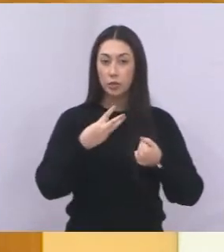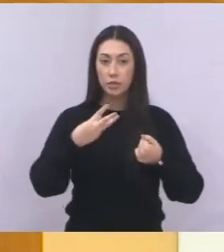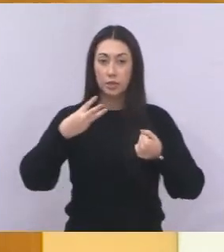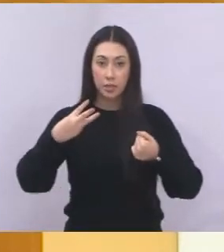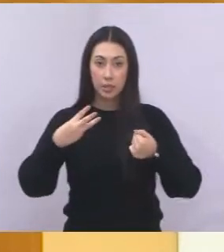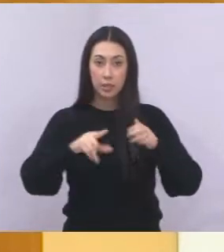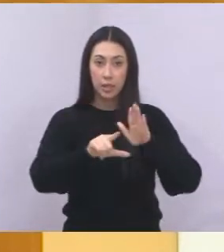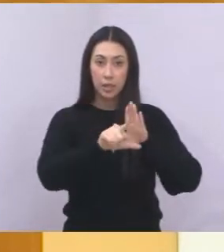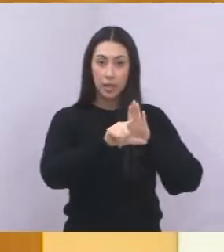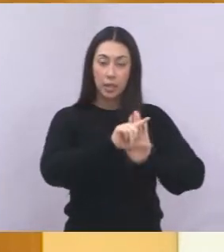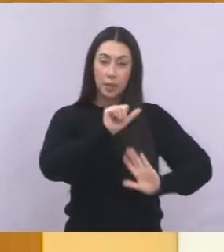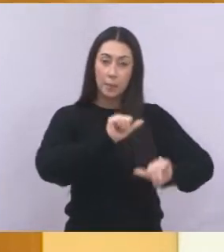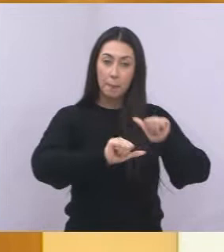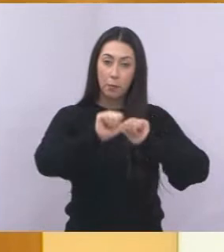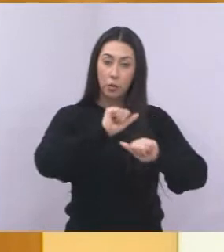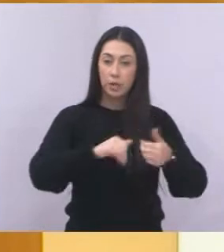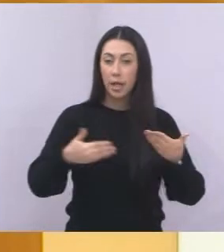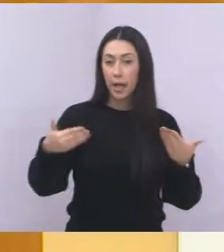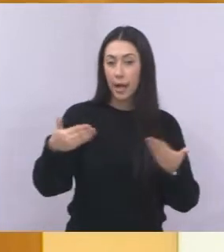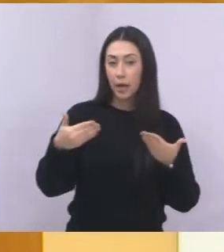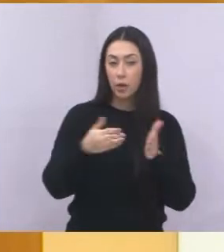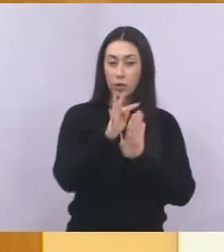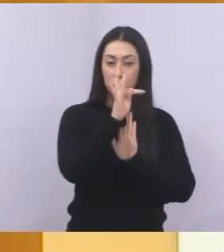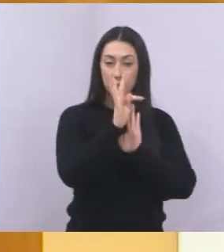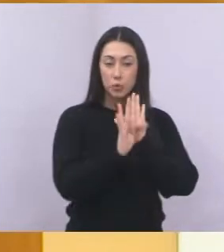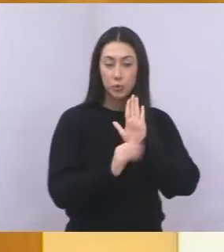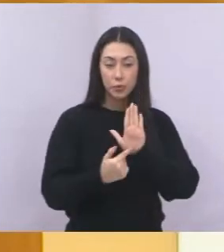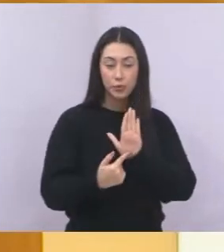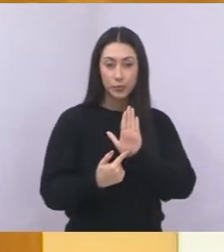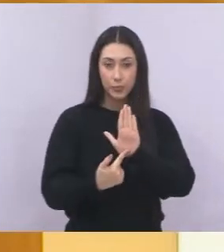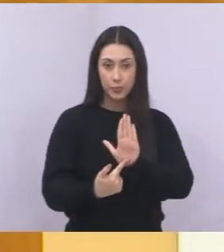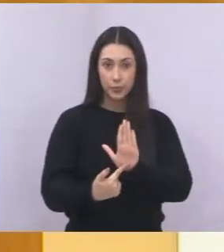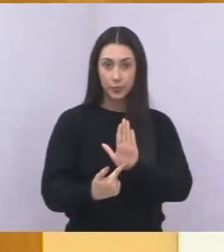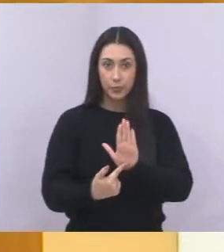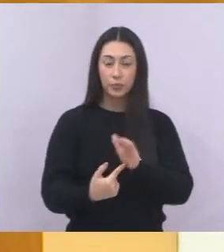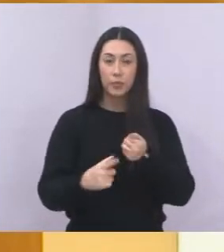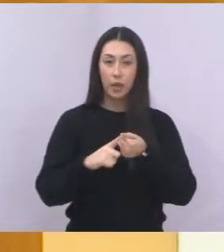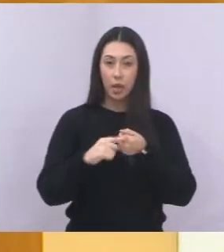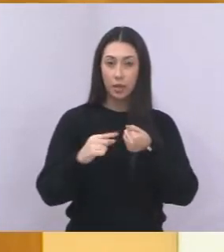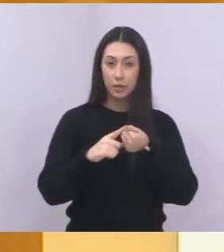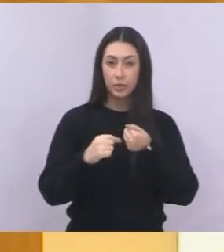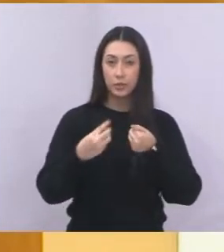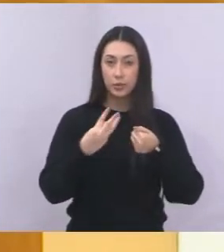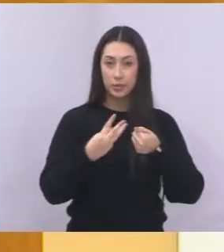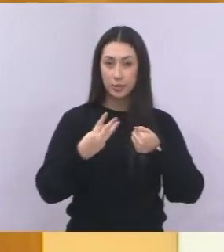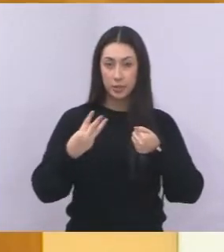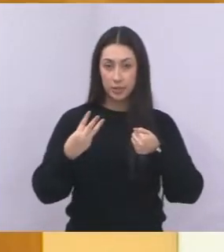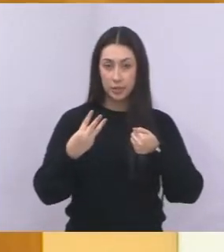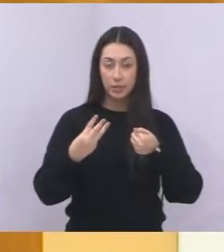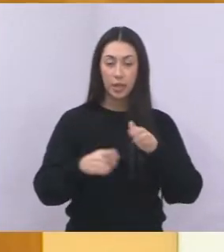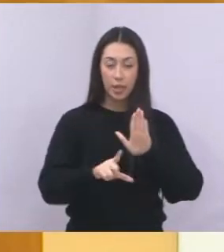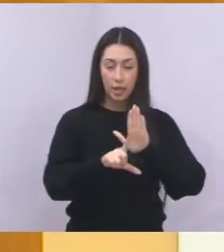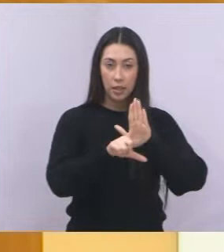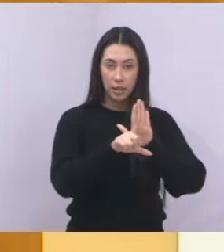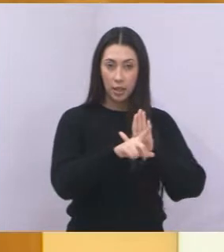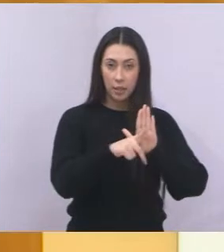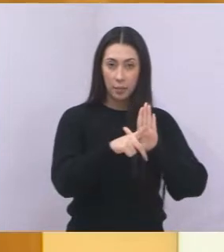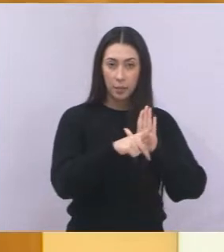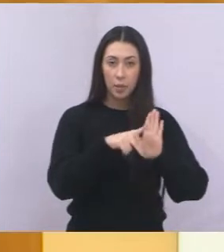Complementar, que passa a constar a seguinte redação. Artigo 33. A Lei Municipal